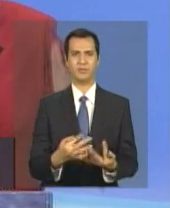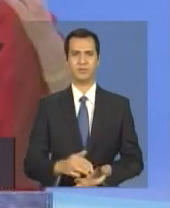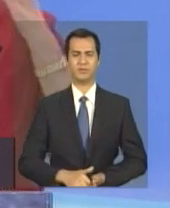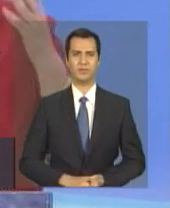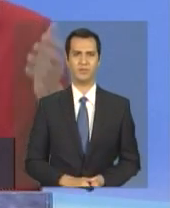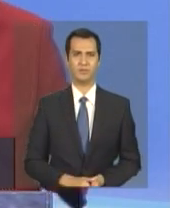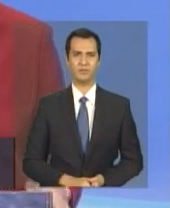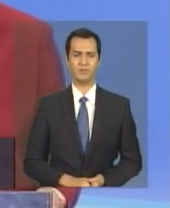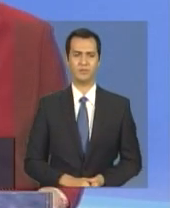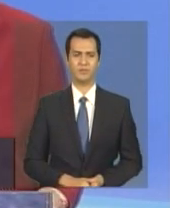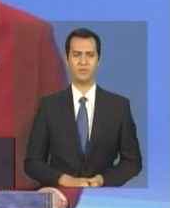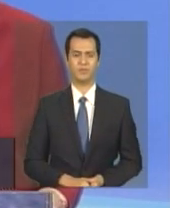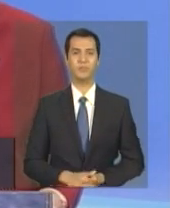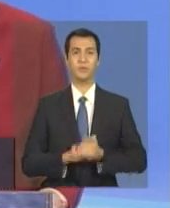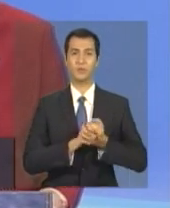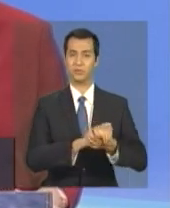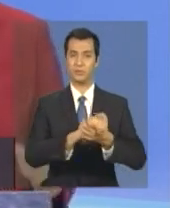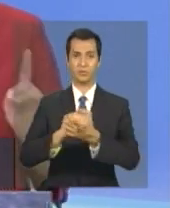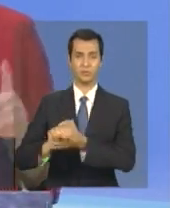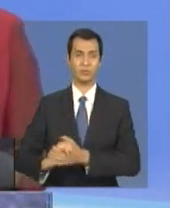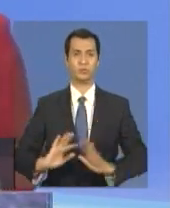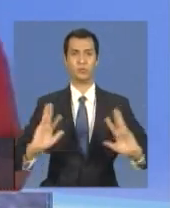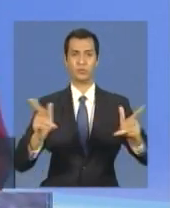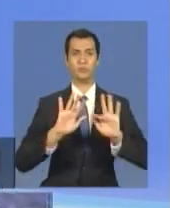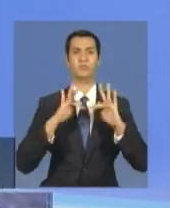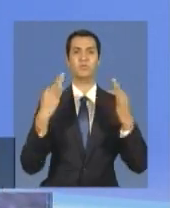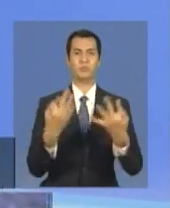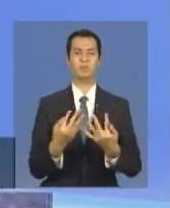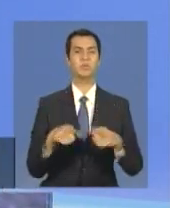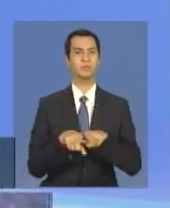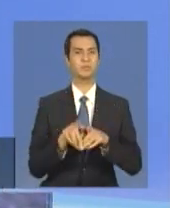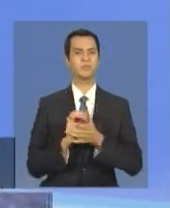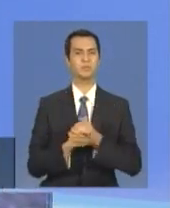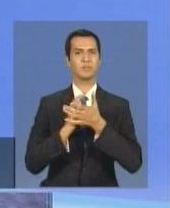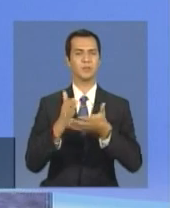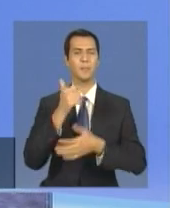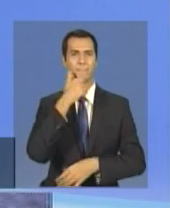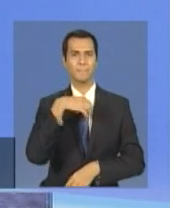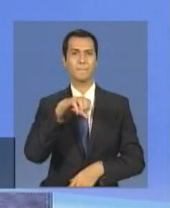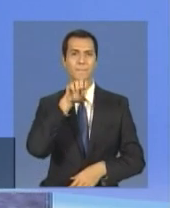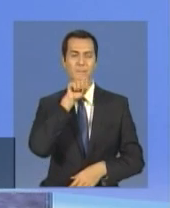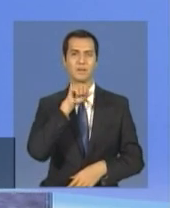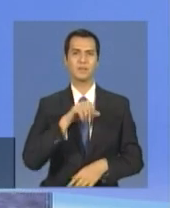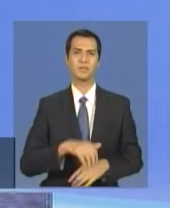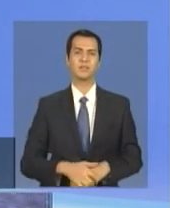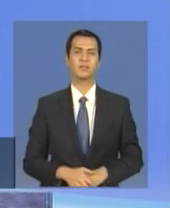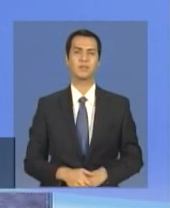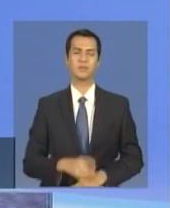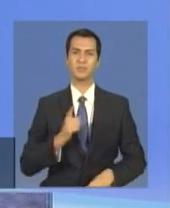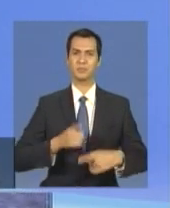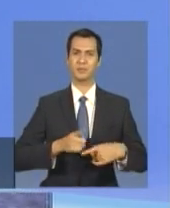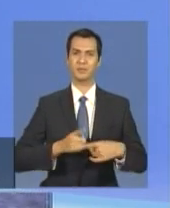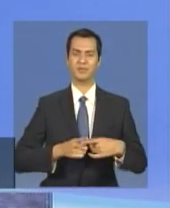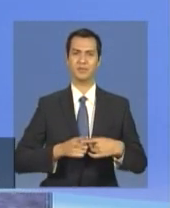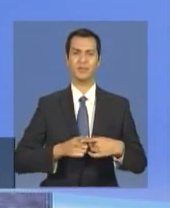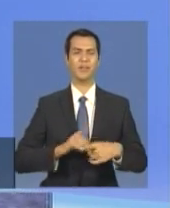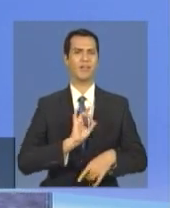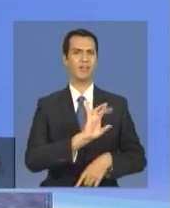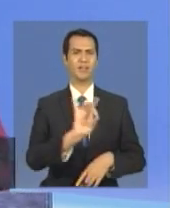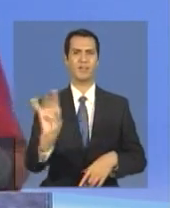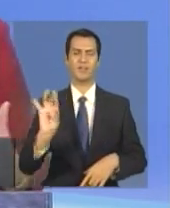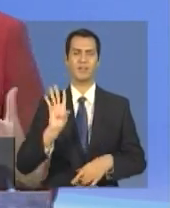dizer, ao saudar as famílias, vou saudar as mães, porque eu tenho certeza que tem um orgulho